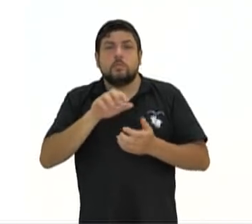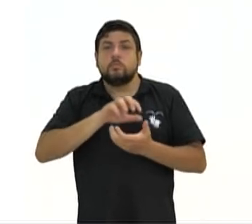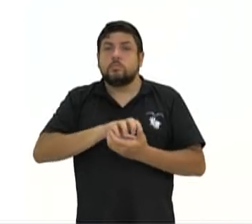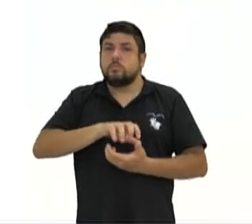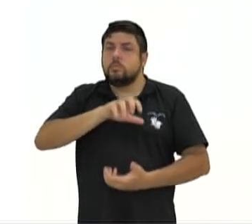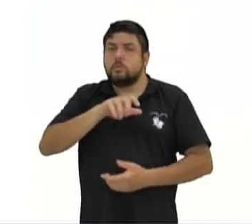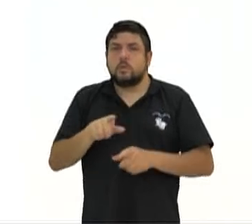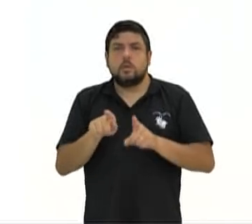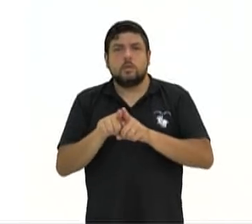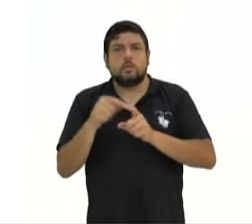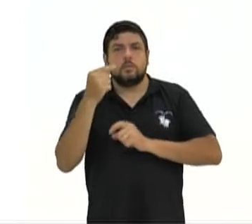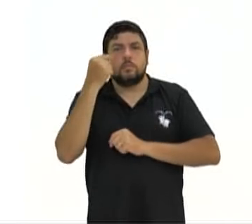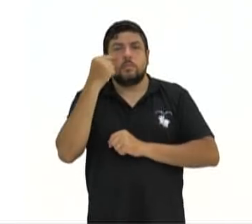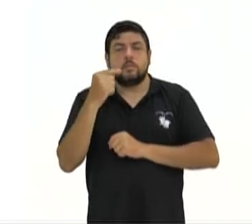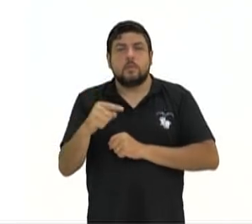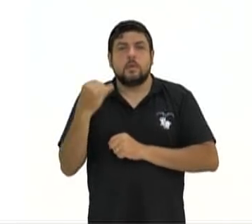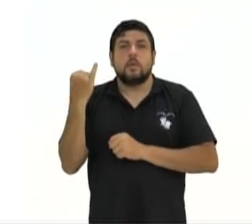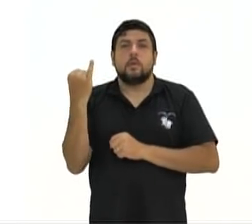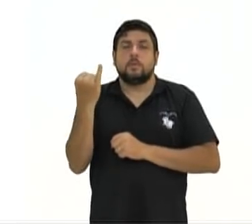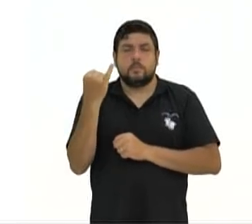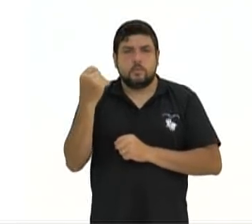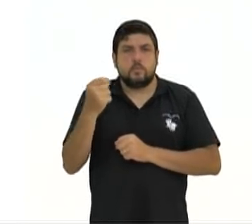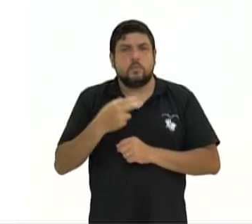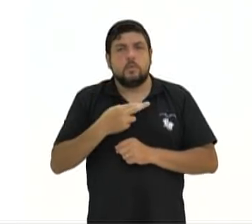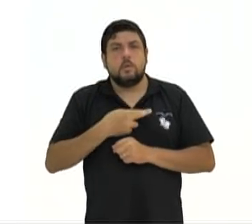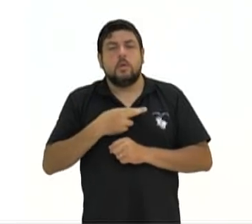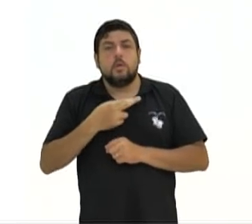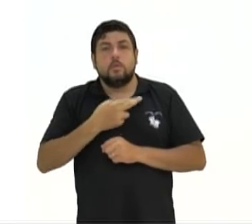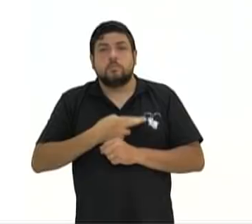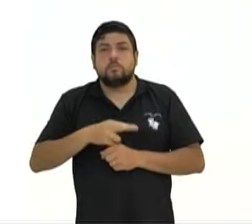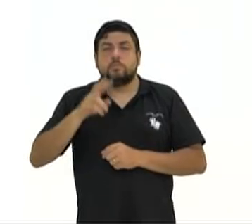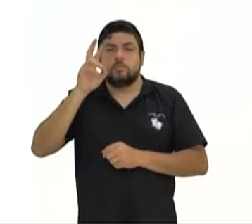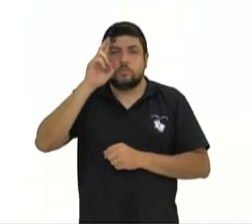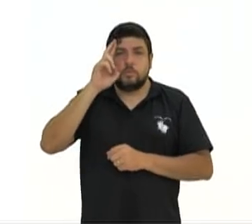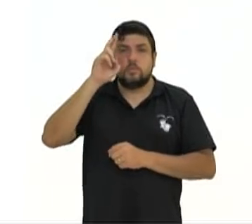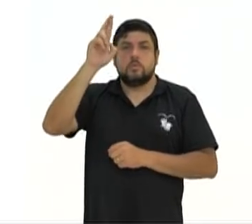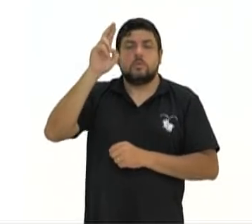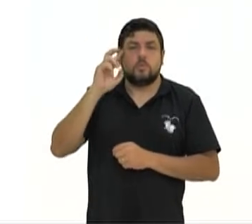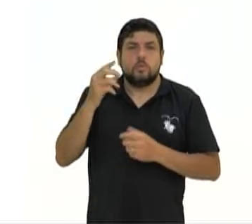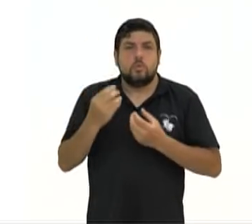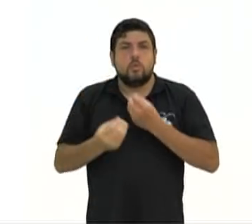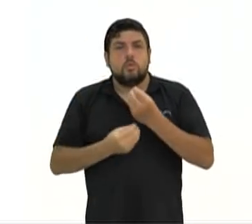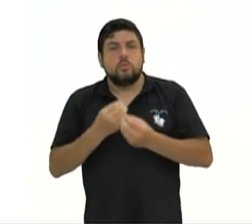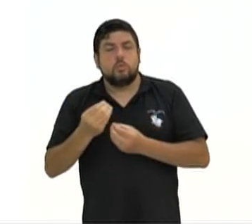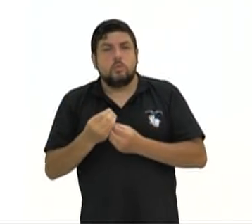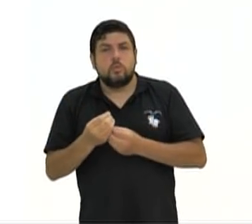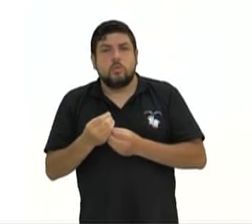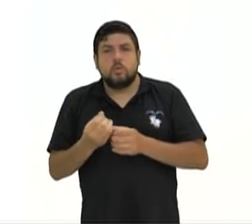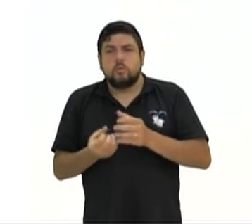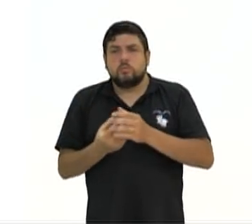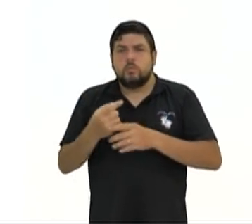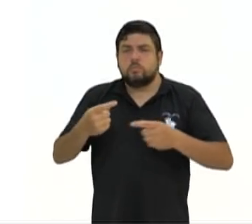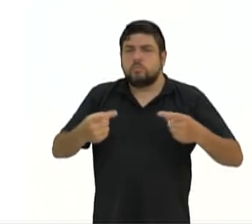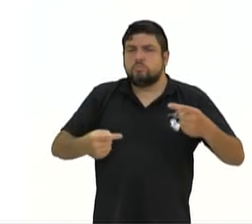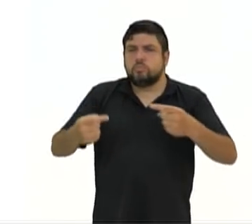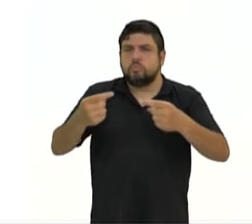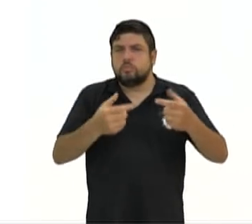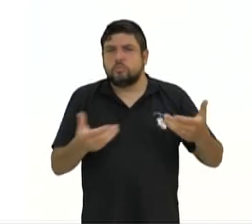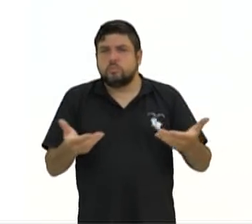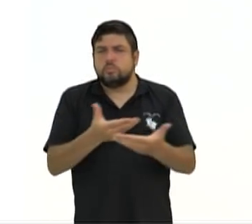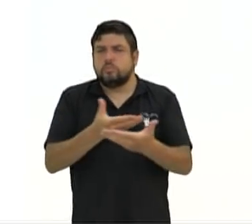descobrimos também a importância do líder religioso na construção do diálogo